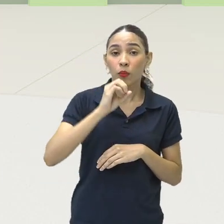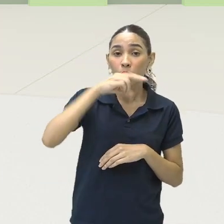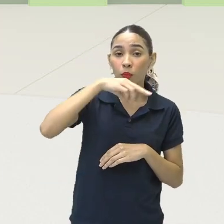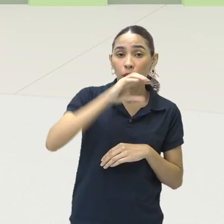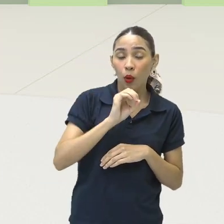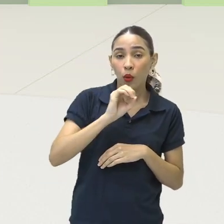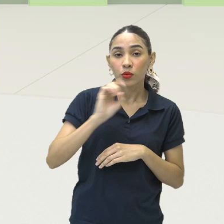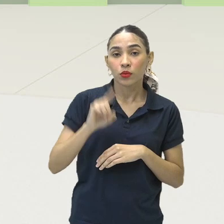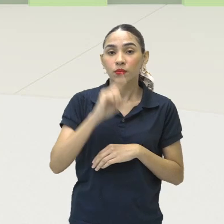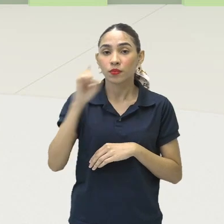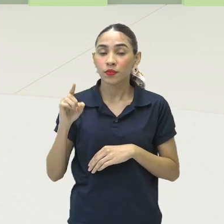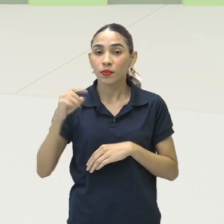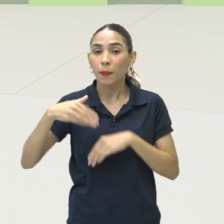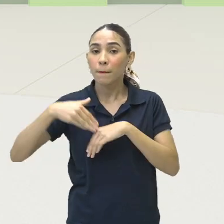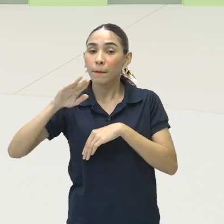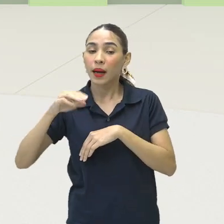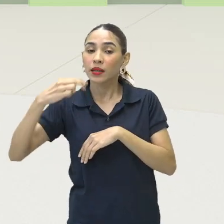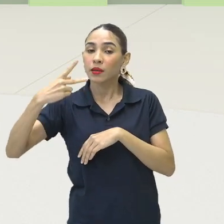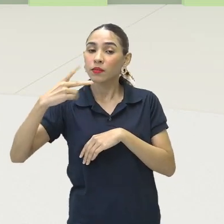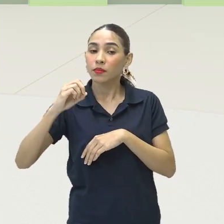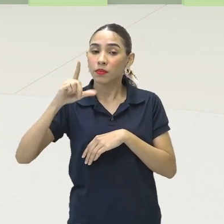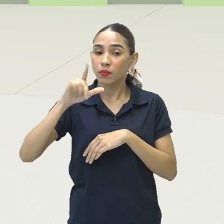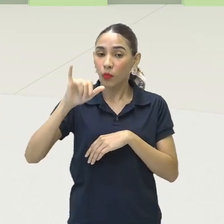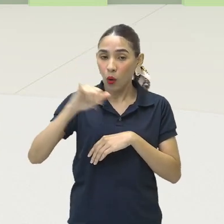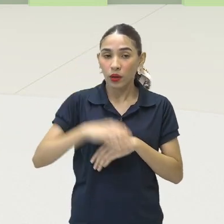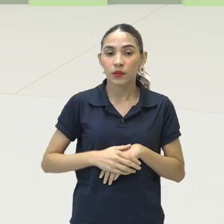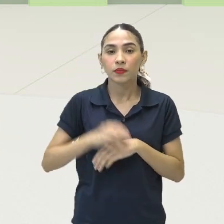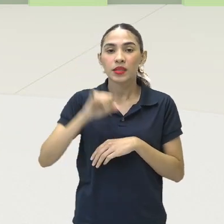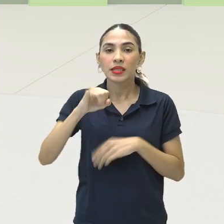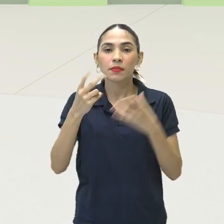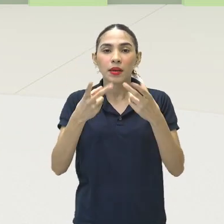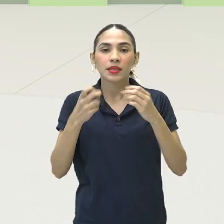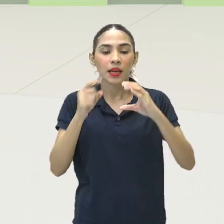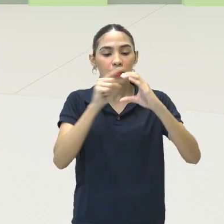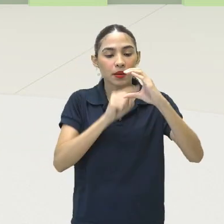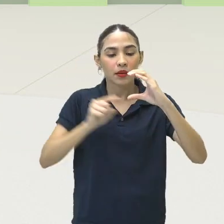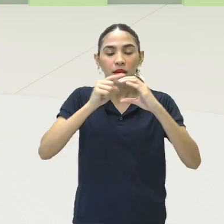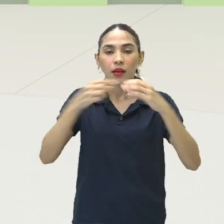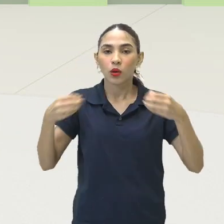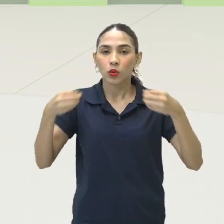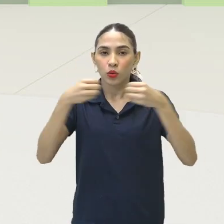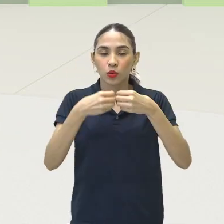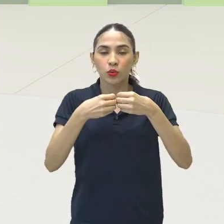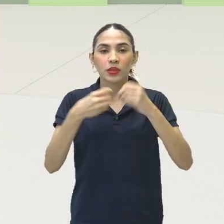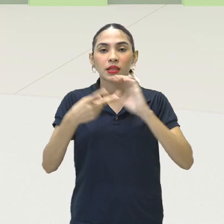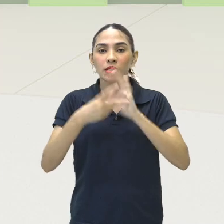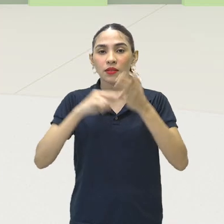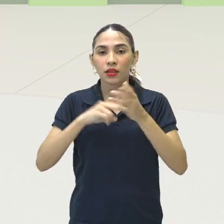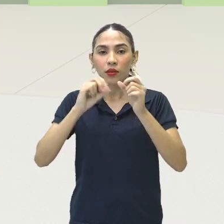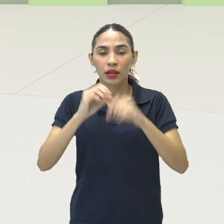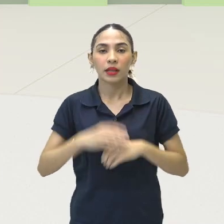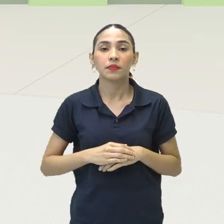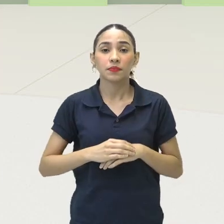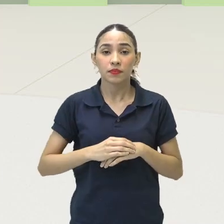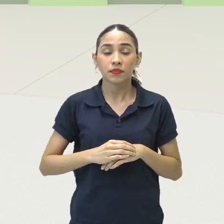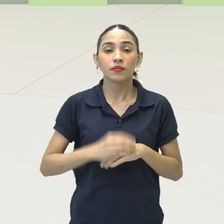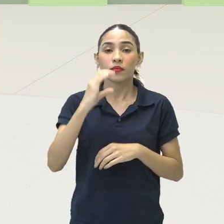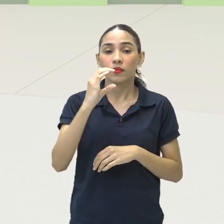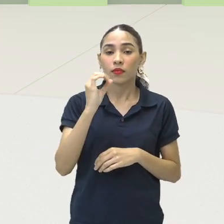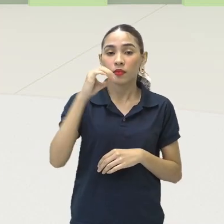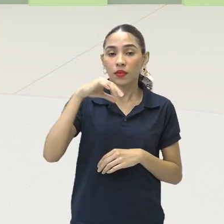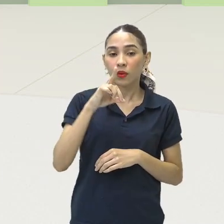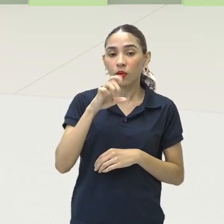de um, polinuclear. E aí a gente olha se os núcleos estão juntos, isso quer dizer que são núcleos condensados. Se os